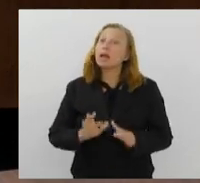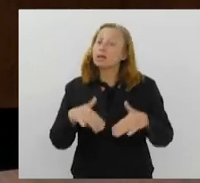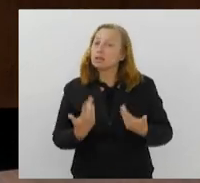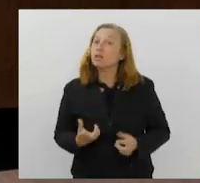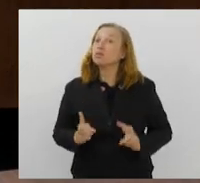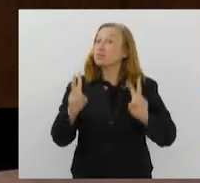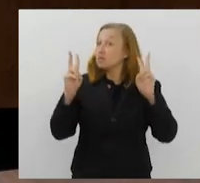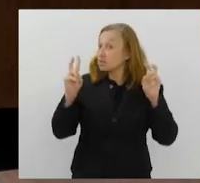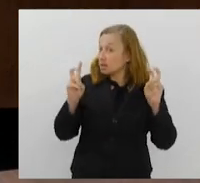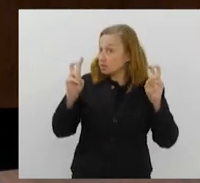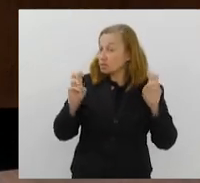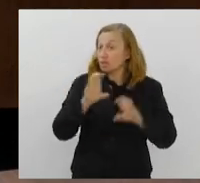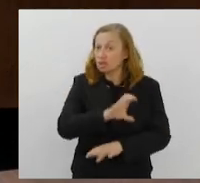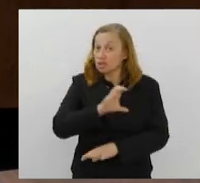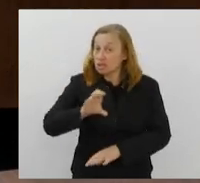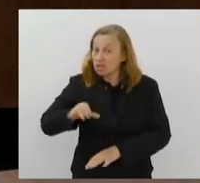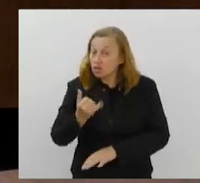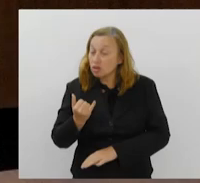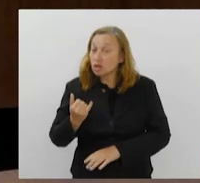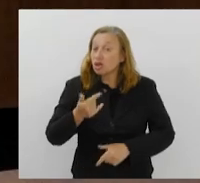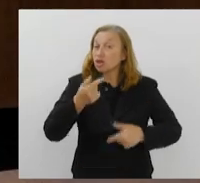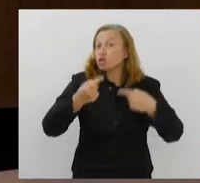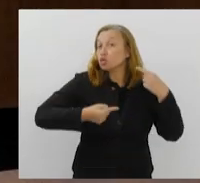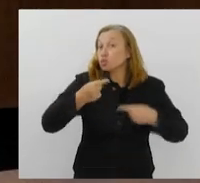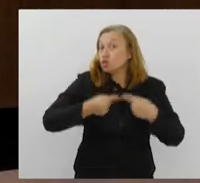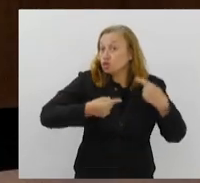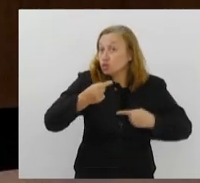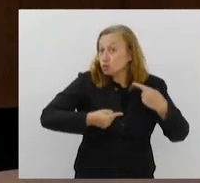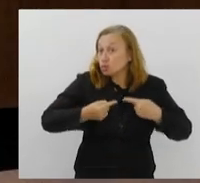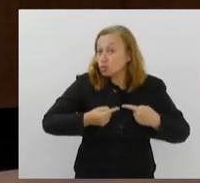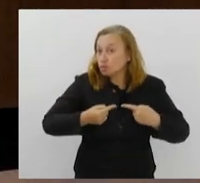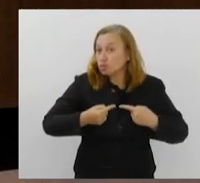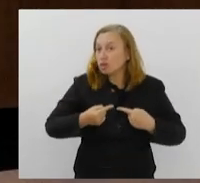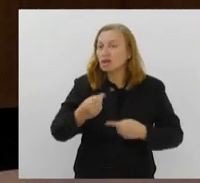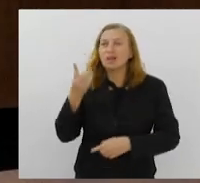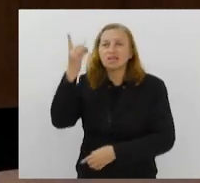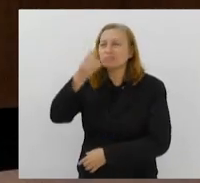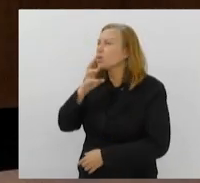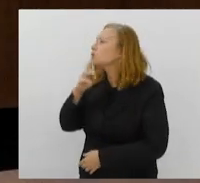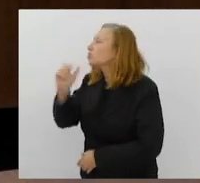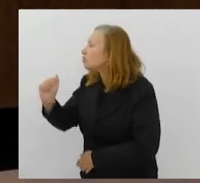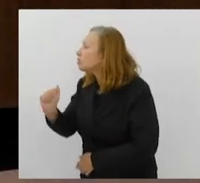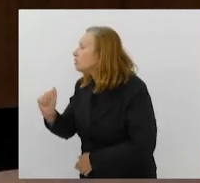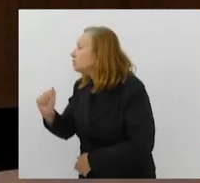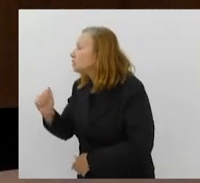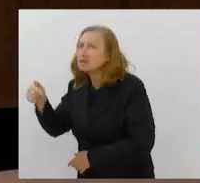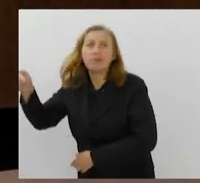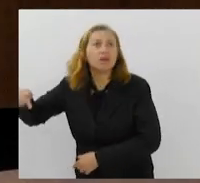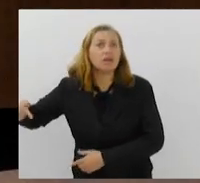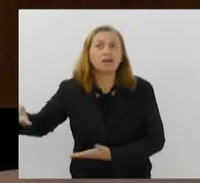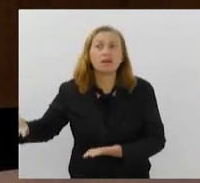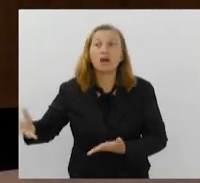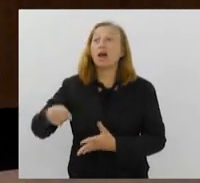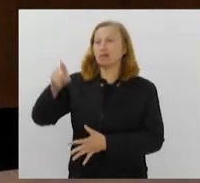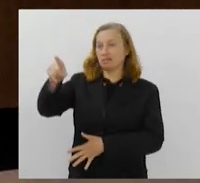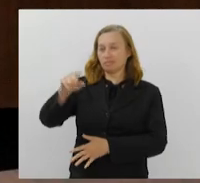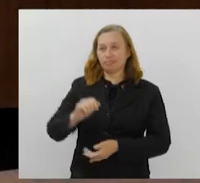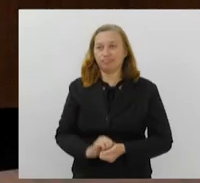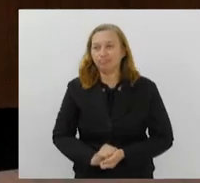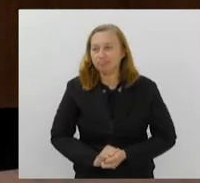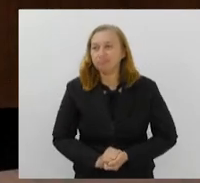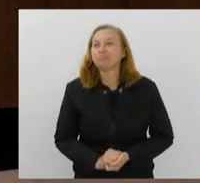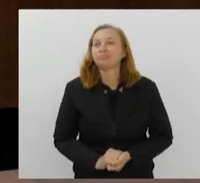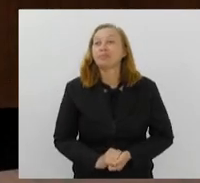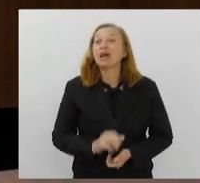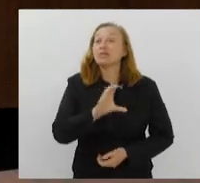esse ponto que a CCJ discutiu. Cadê o deputado Amorim? Estava aqui agora mesmo. Ah, está aí.